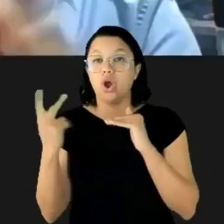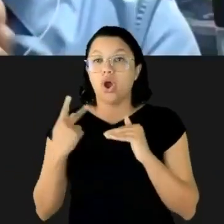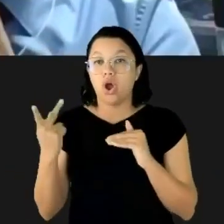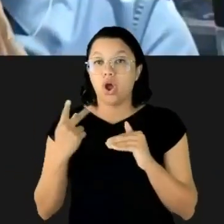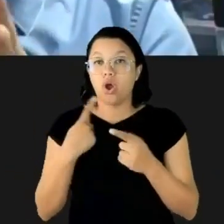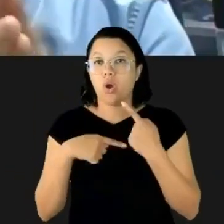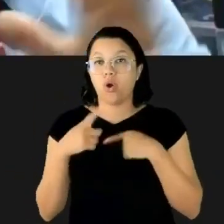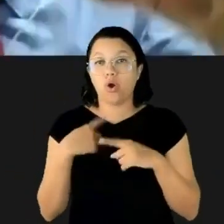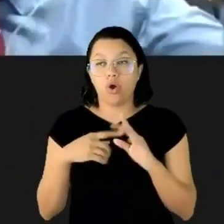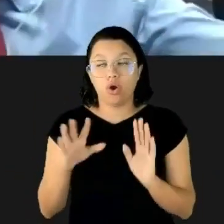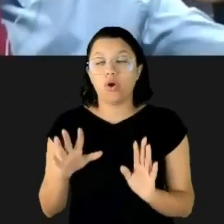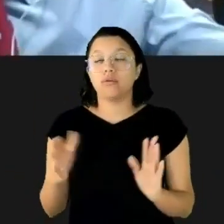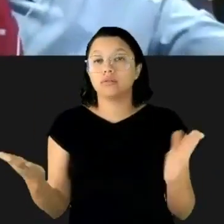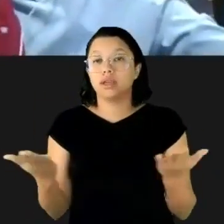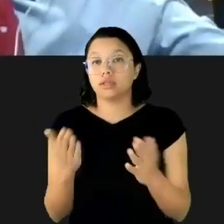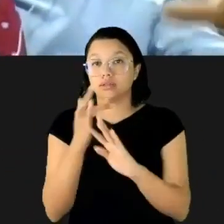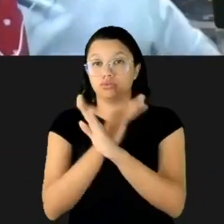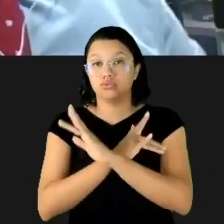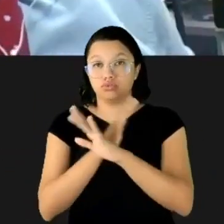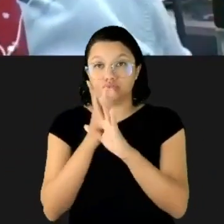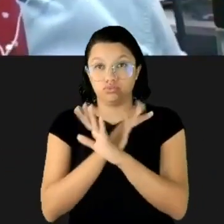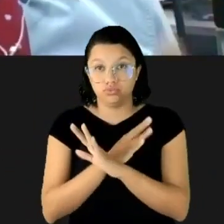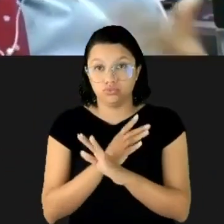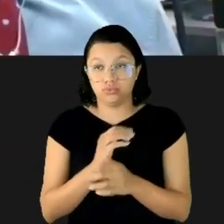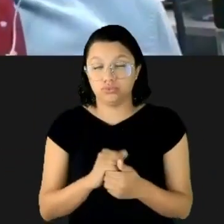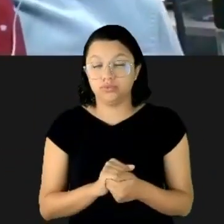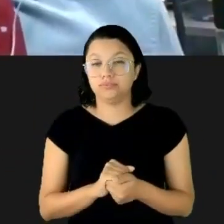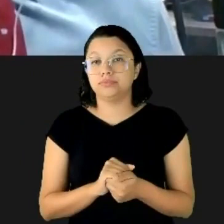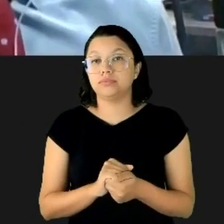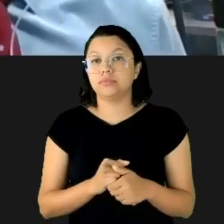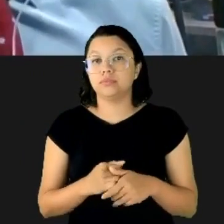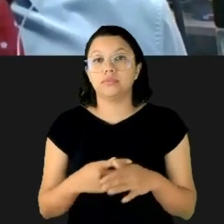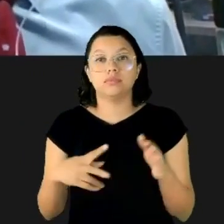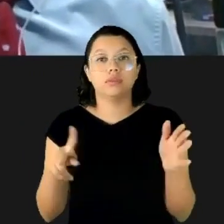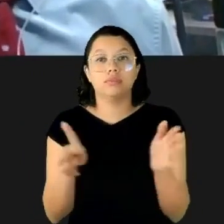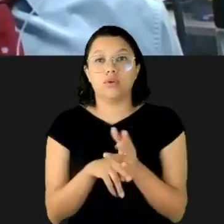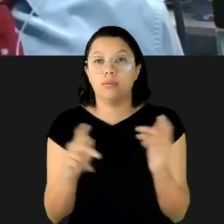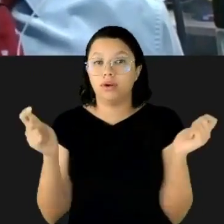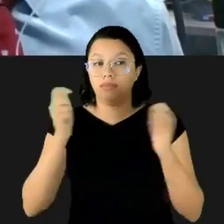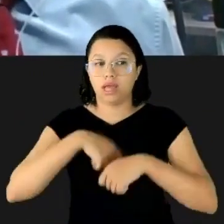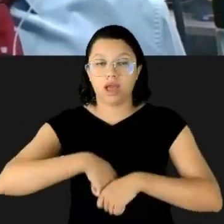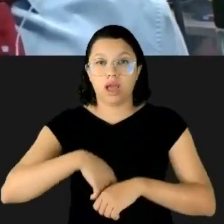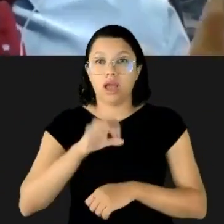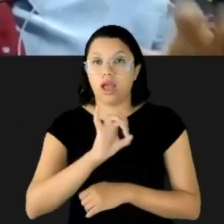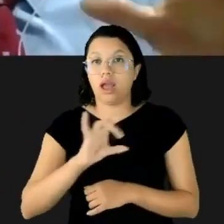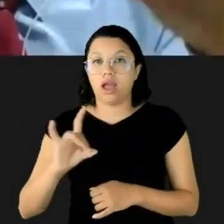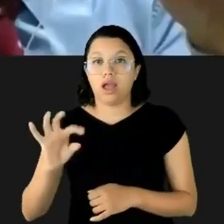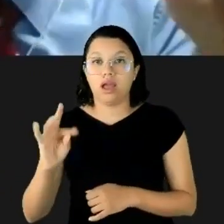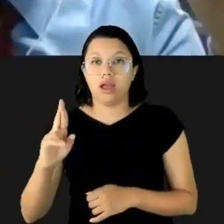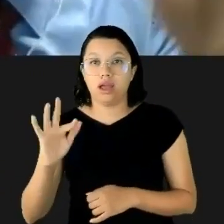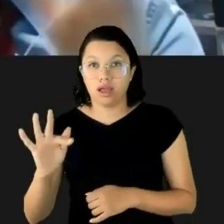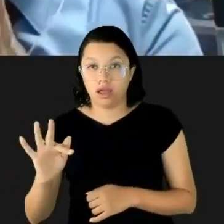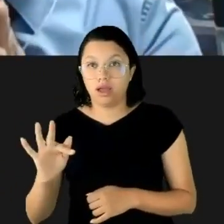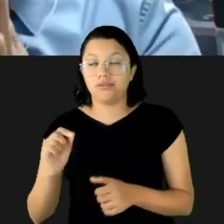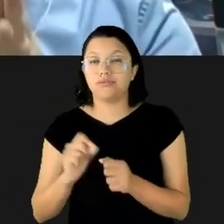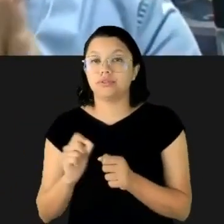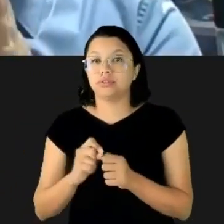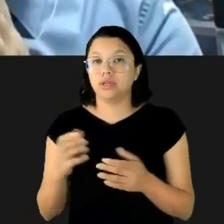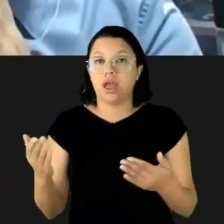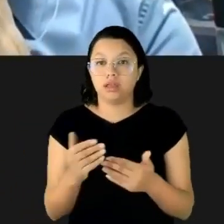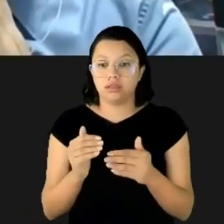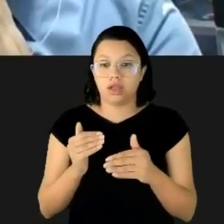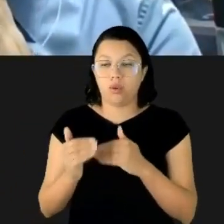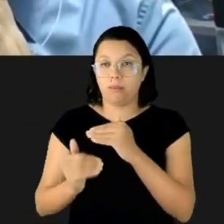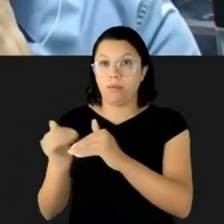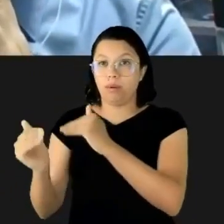esses são os fluxos isso compete a cada TRF fazer essa sequência de atos ali